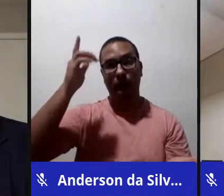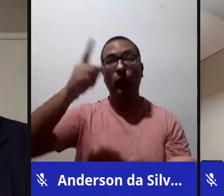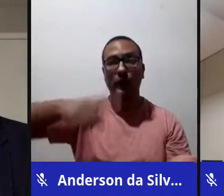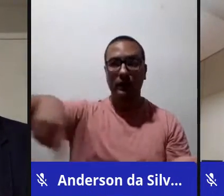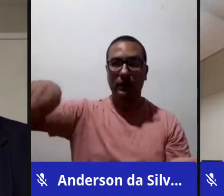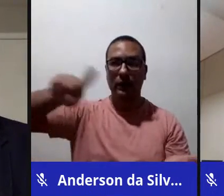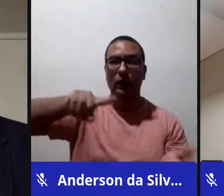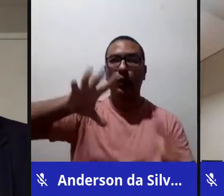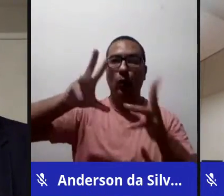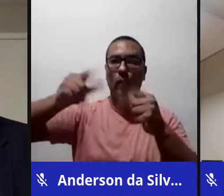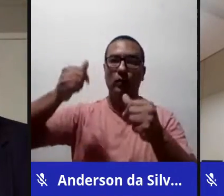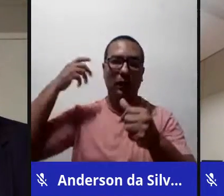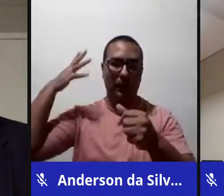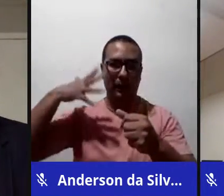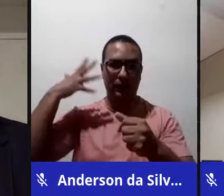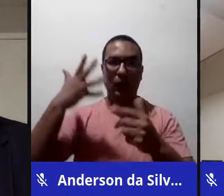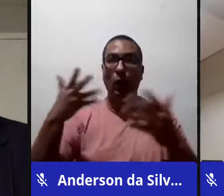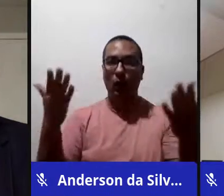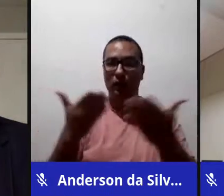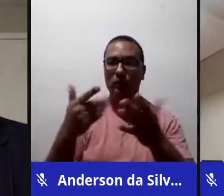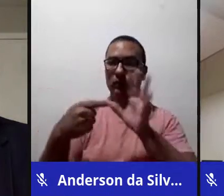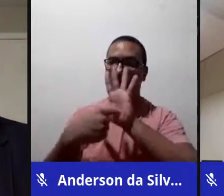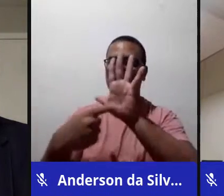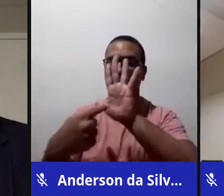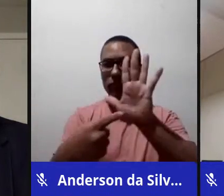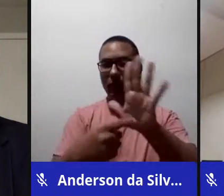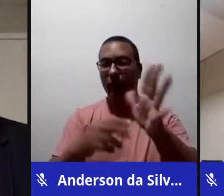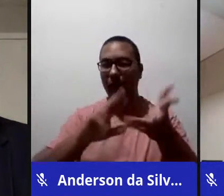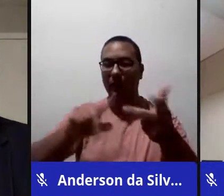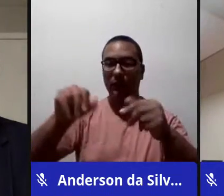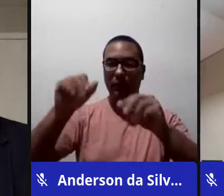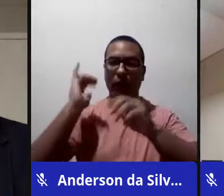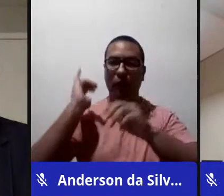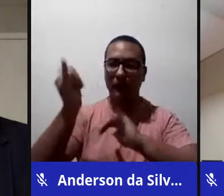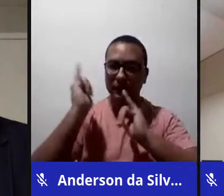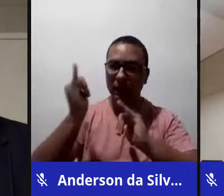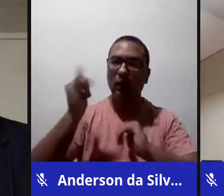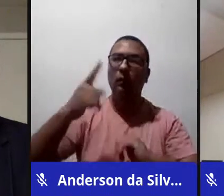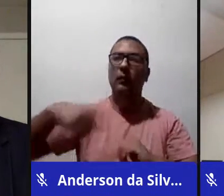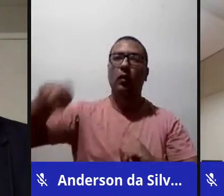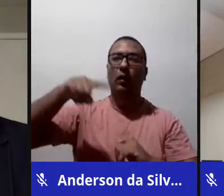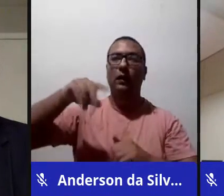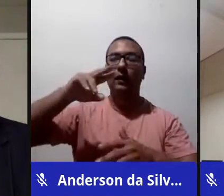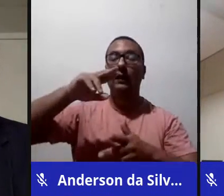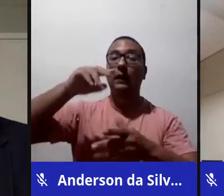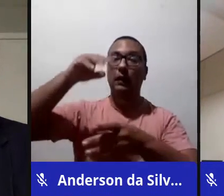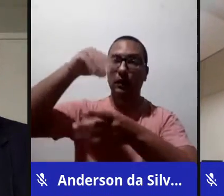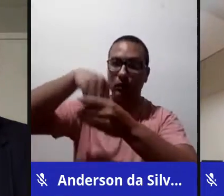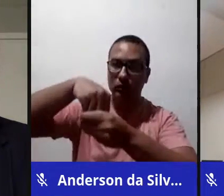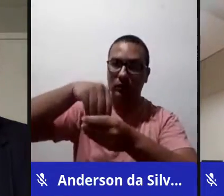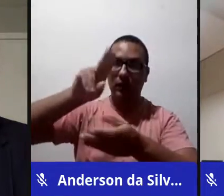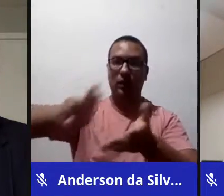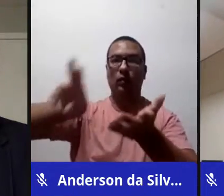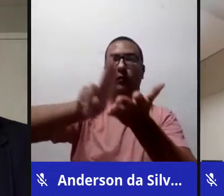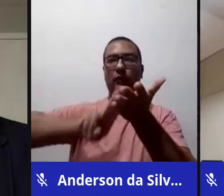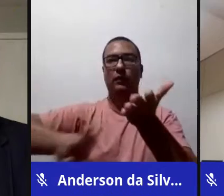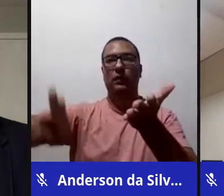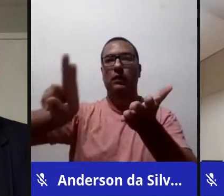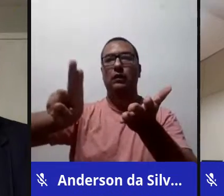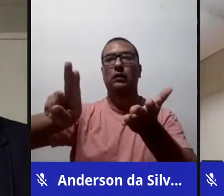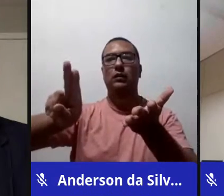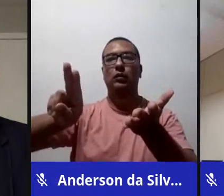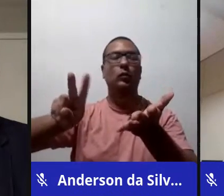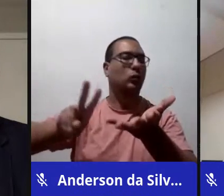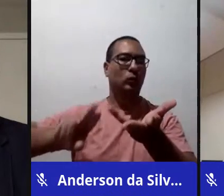vocês todos nos trouxeram, né, muitas questões, né, para a gente trabalhar na universidade, não só, né?